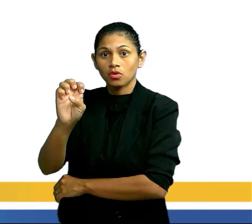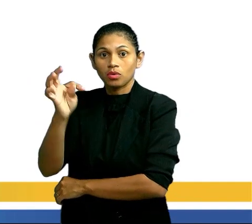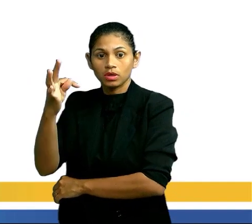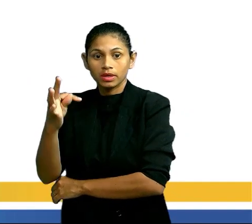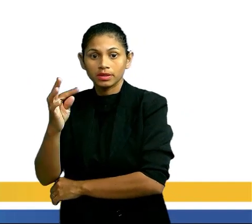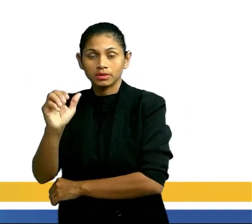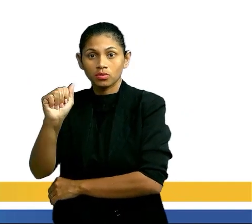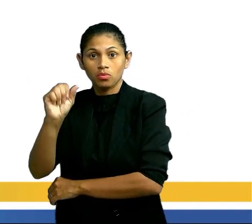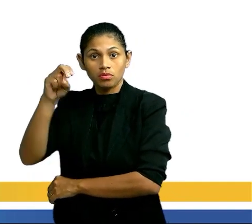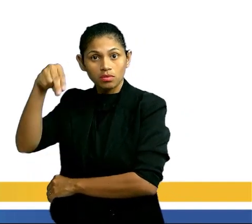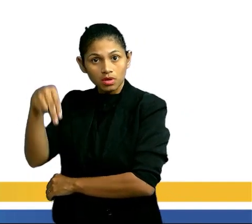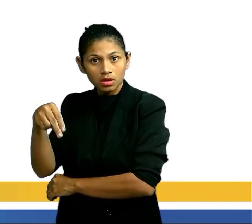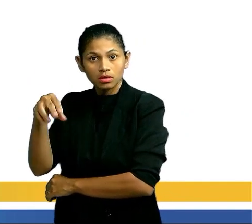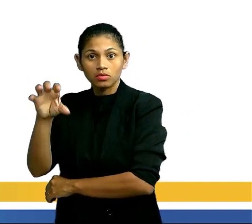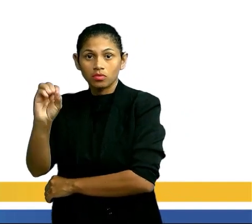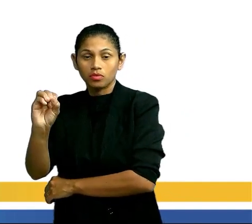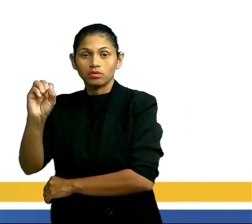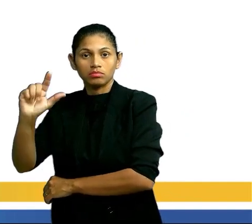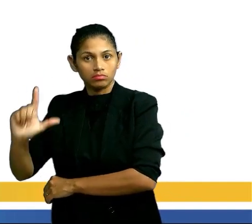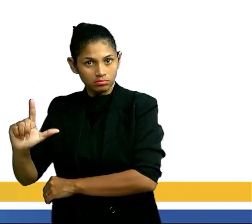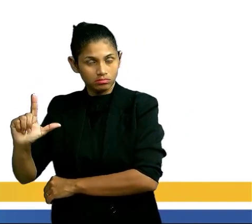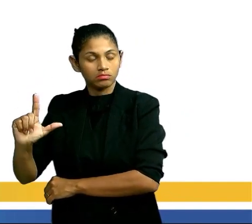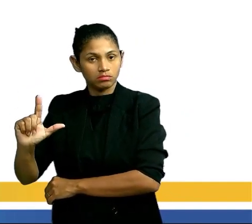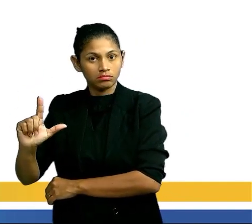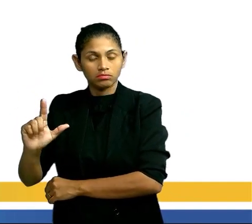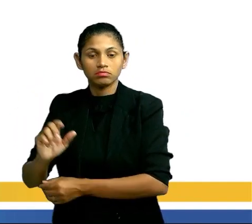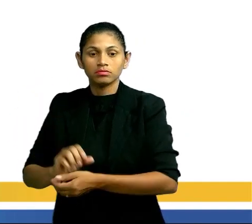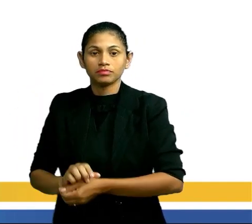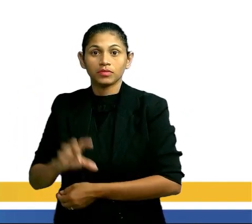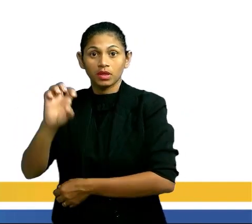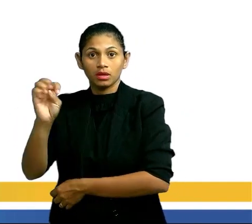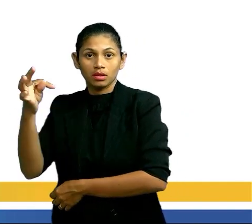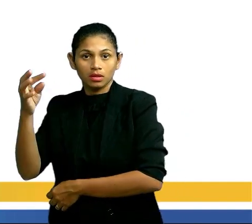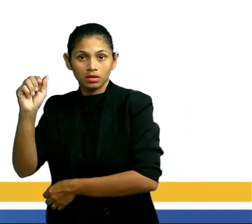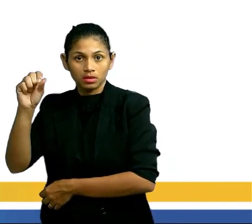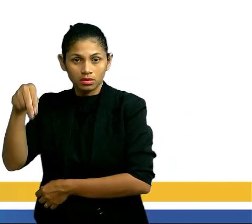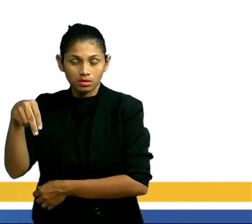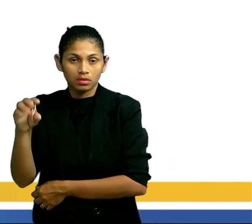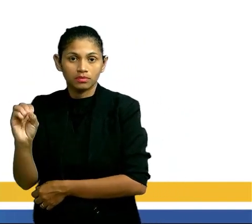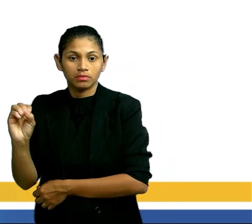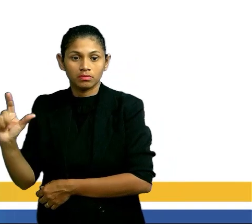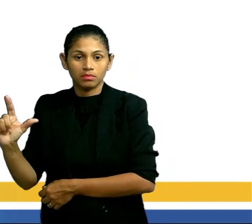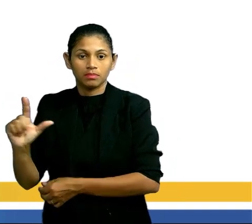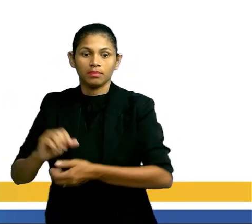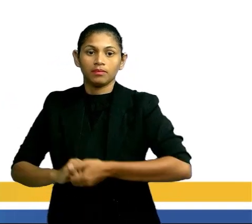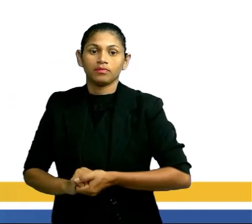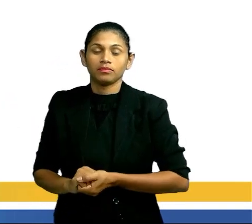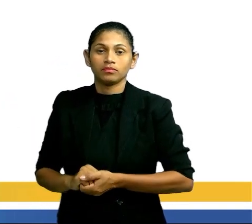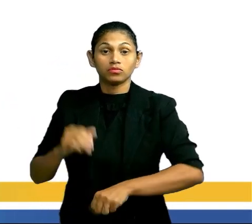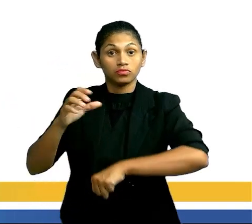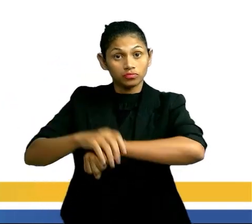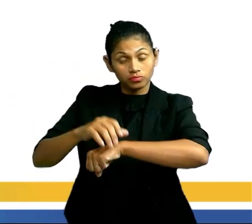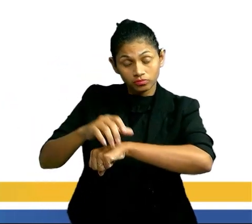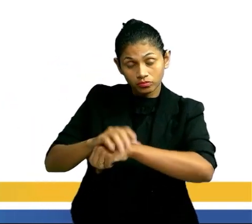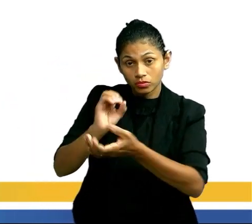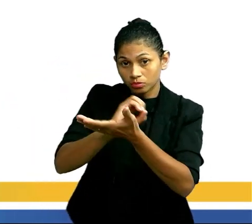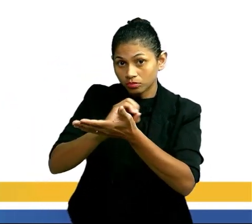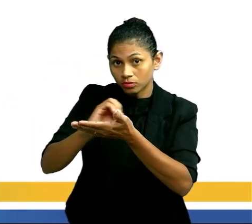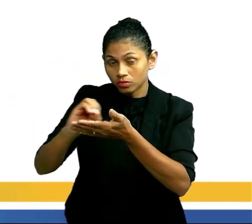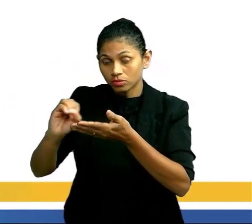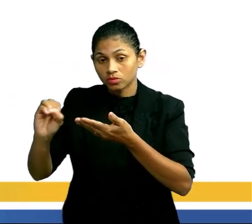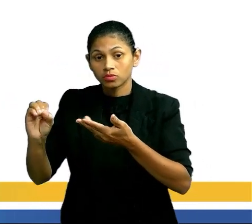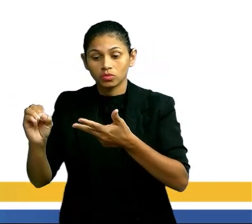como é um álcool, termina em ol. Então, nós temos um etanol ali, uma função orgânica com 2 carbonos mais